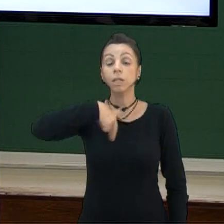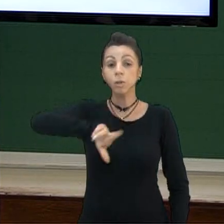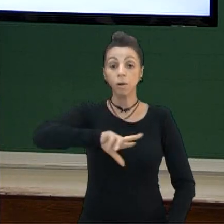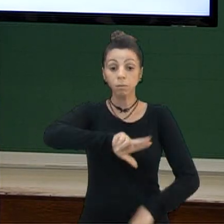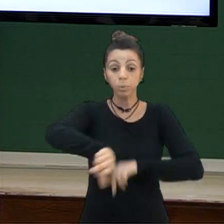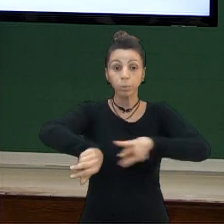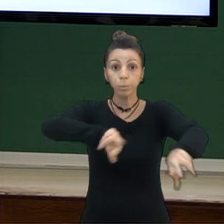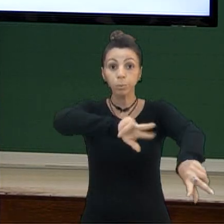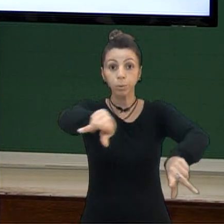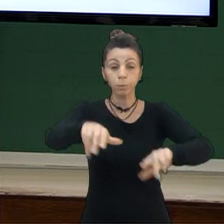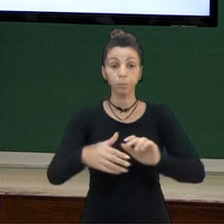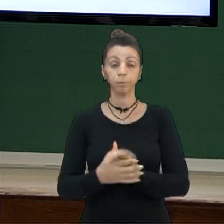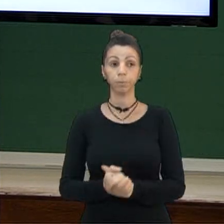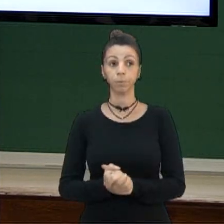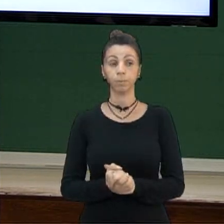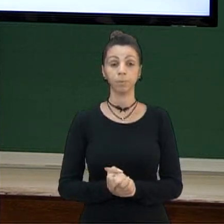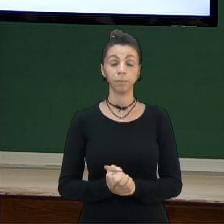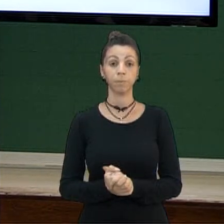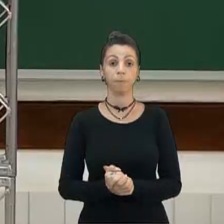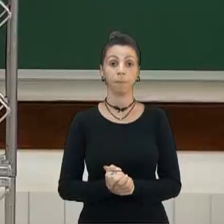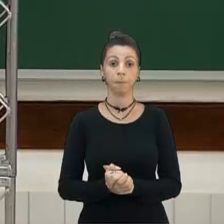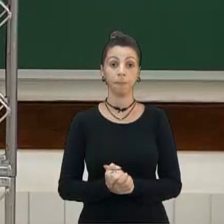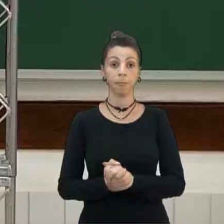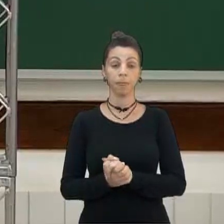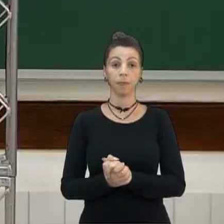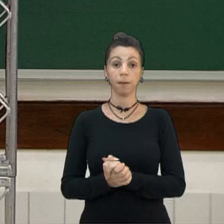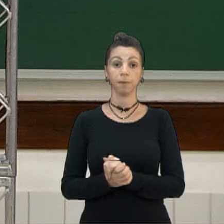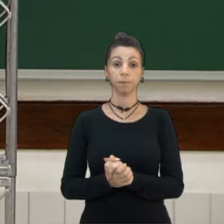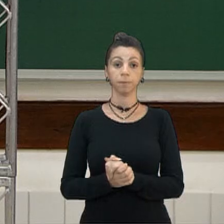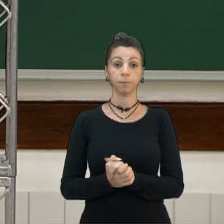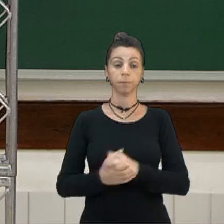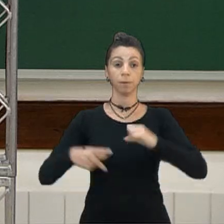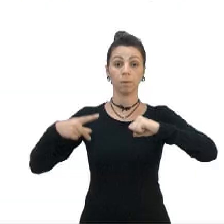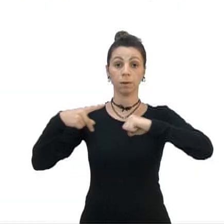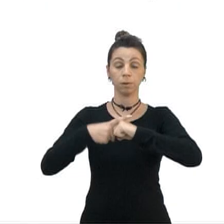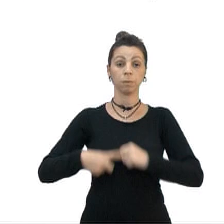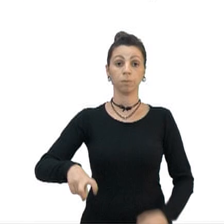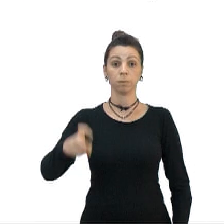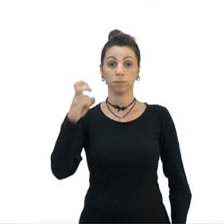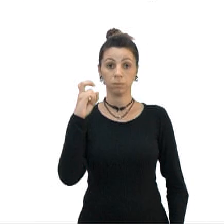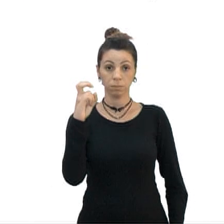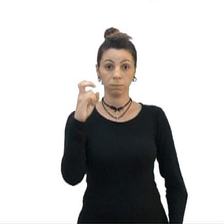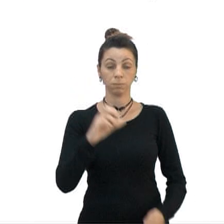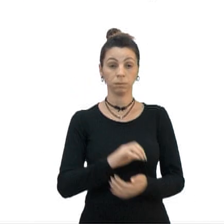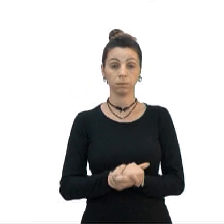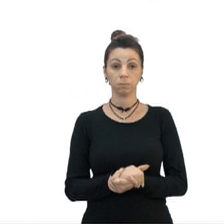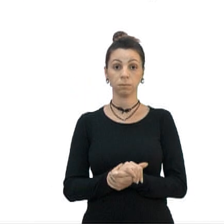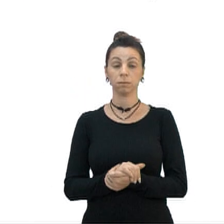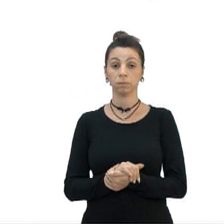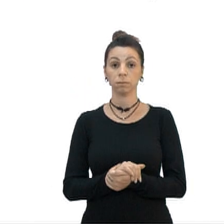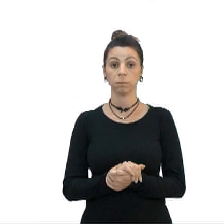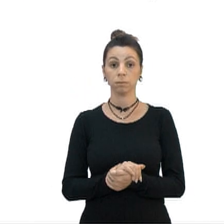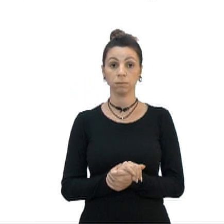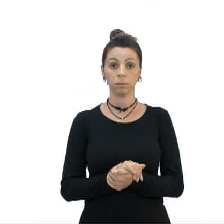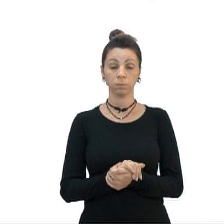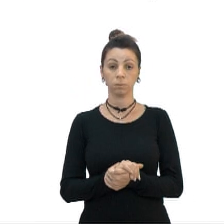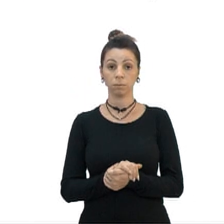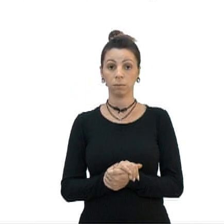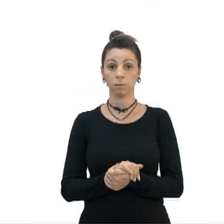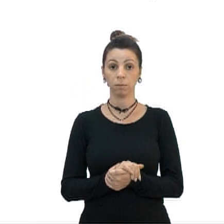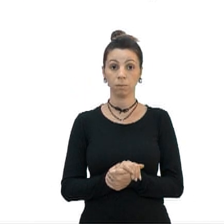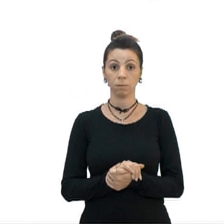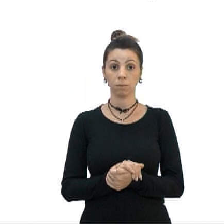religiões. Então, o que diz o artigo 5? Ele diz o seguinte: é inviolável a liberdade